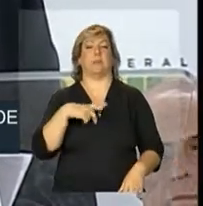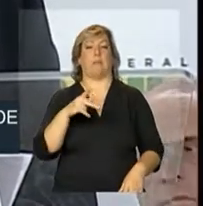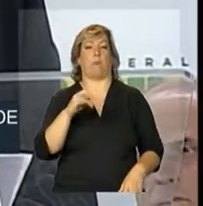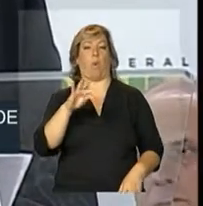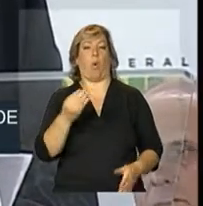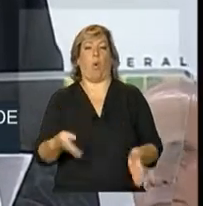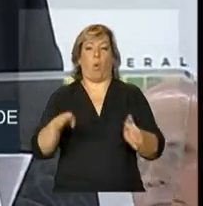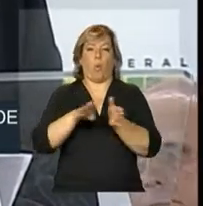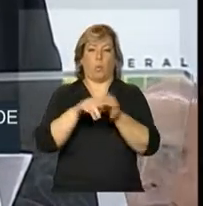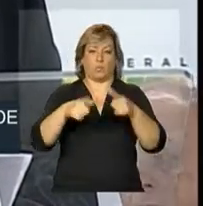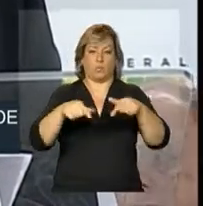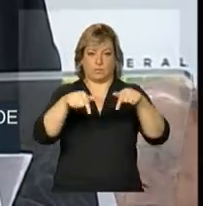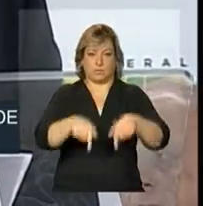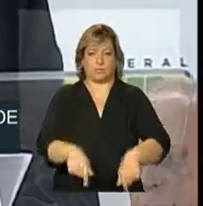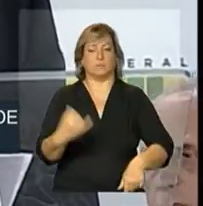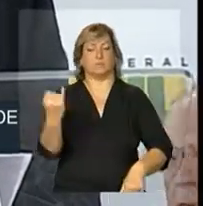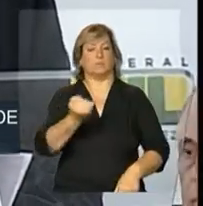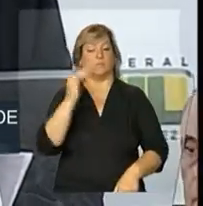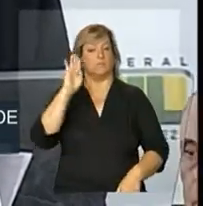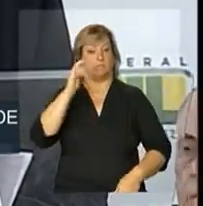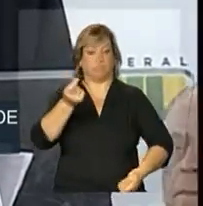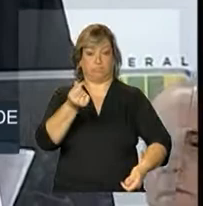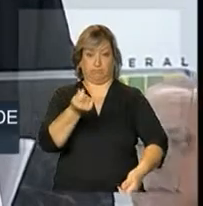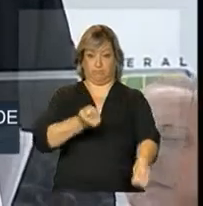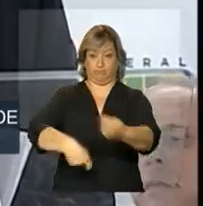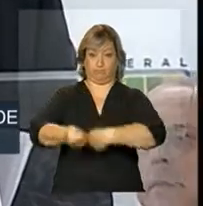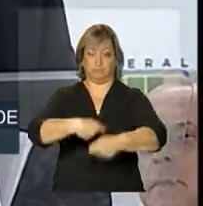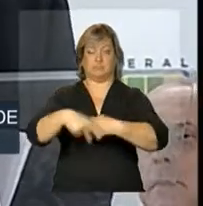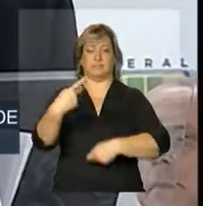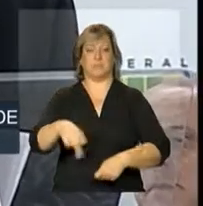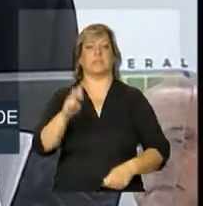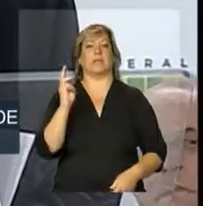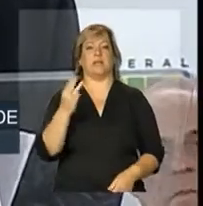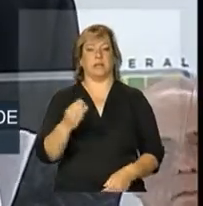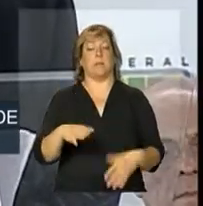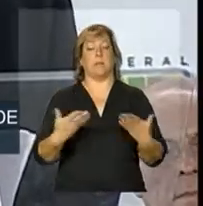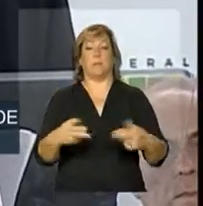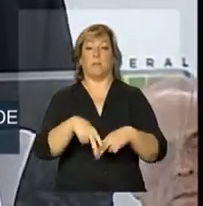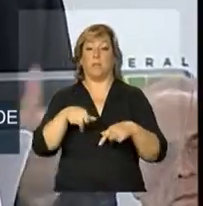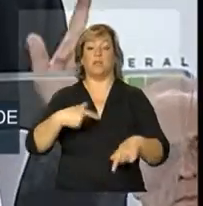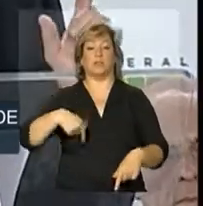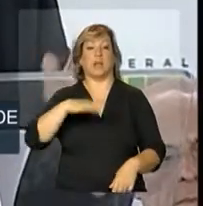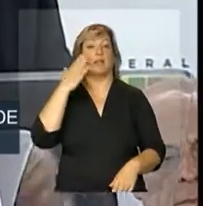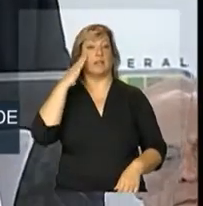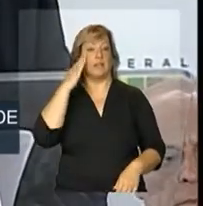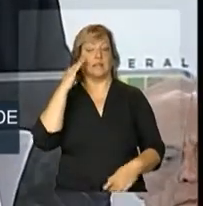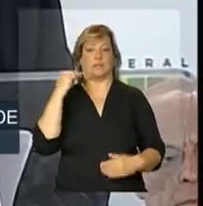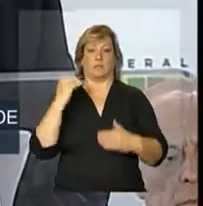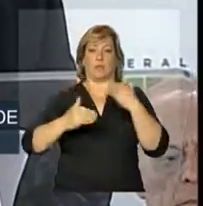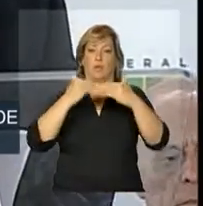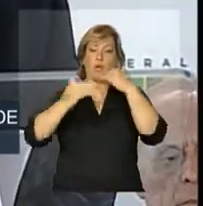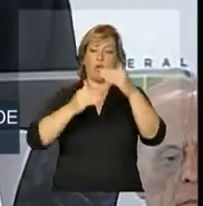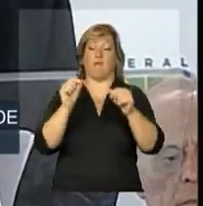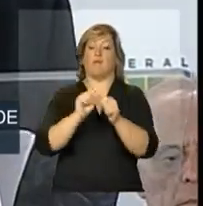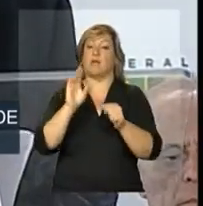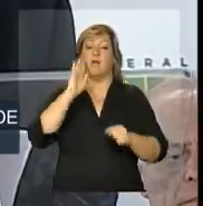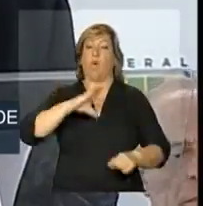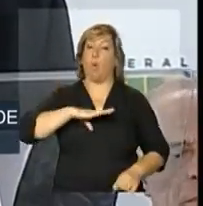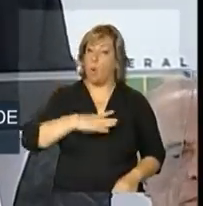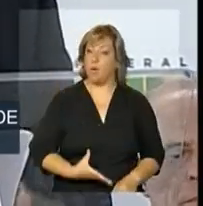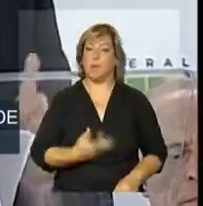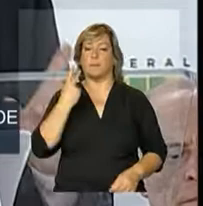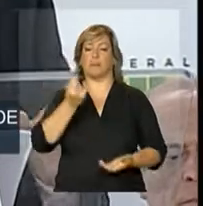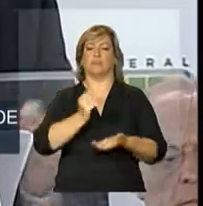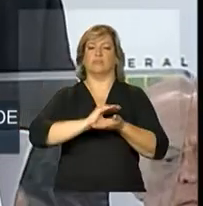desenvolvimento socioeconômico do nosso Estado. Por isso, entendemos que o progresso se faz com ousadia para investir,